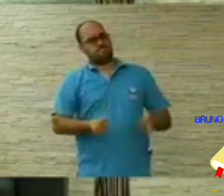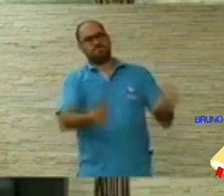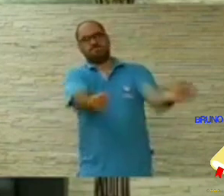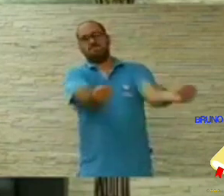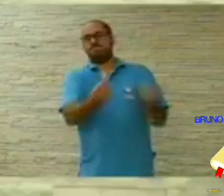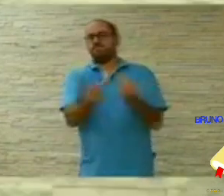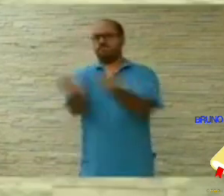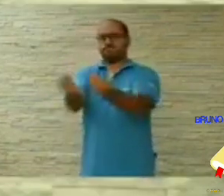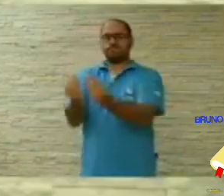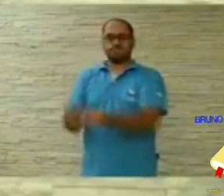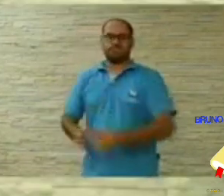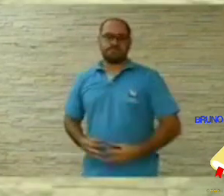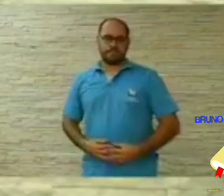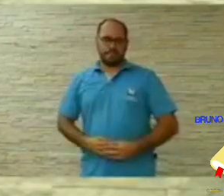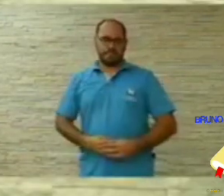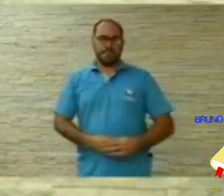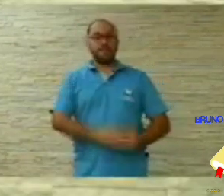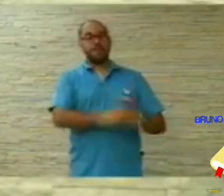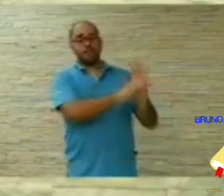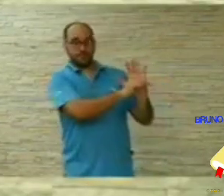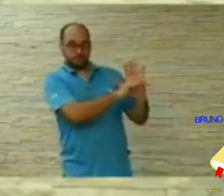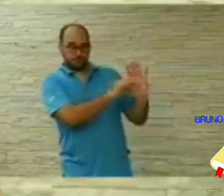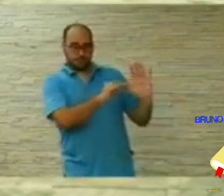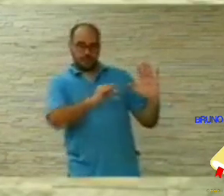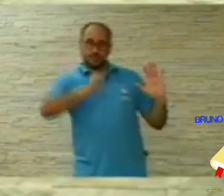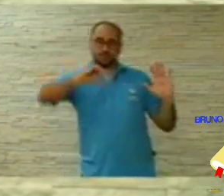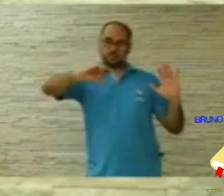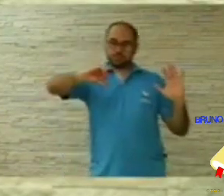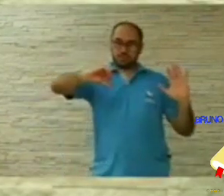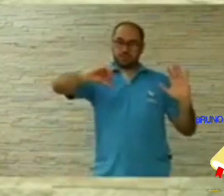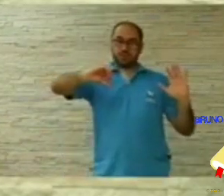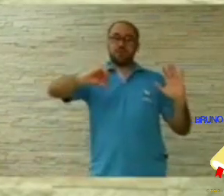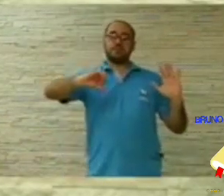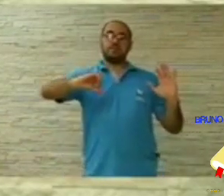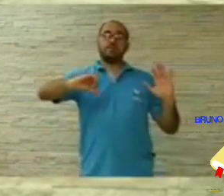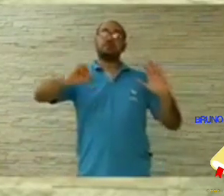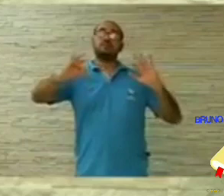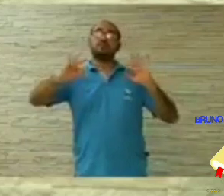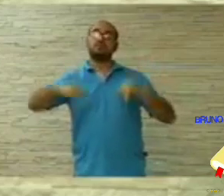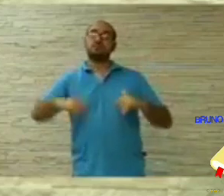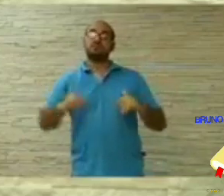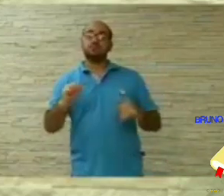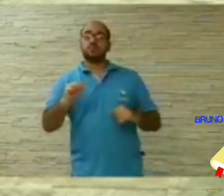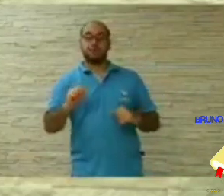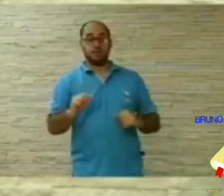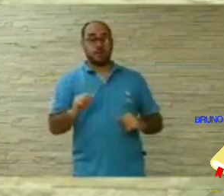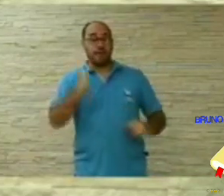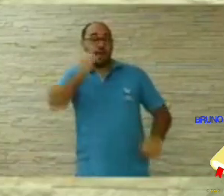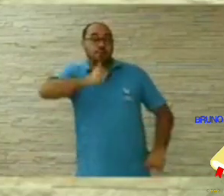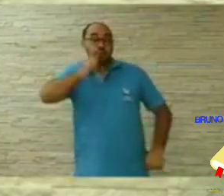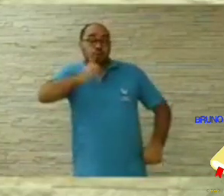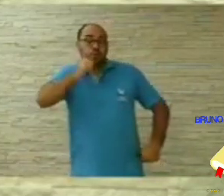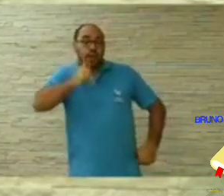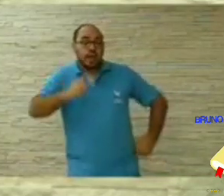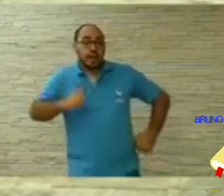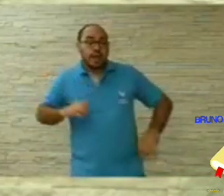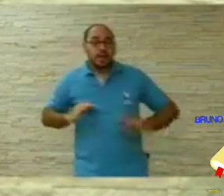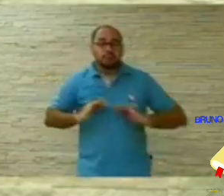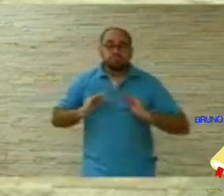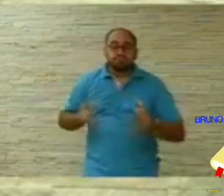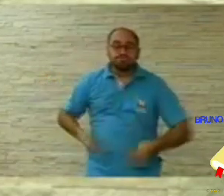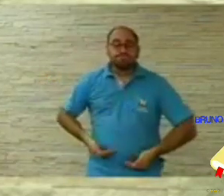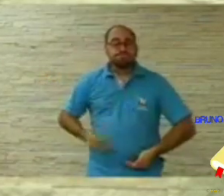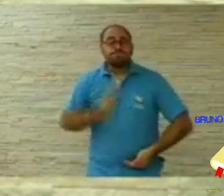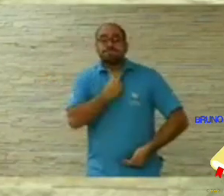9 termina dizendo assim: faz com que a mulher estéril viva em família